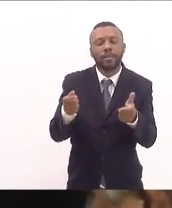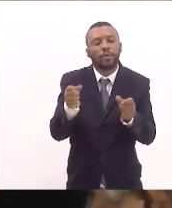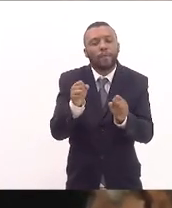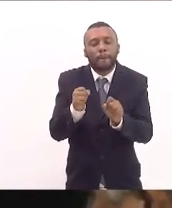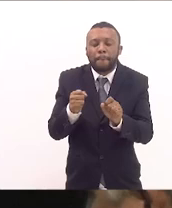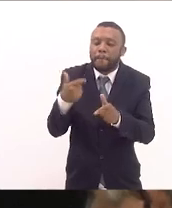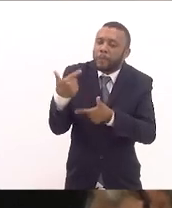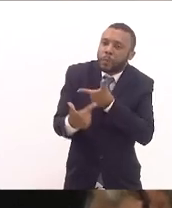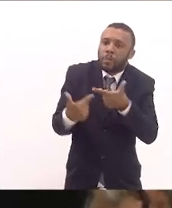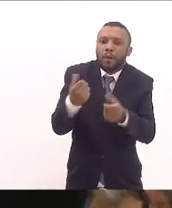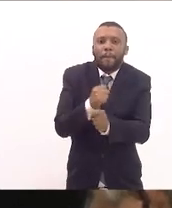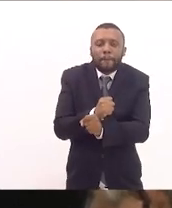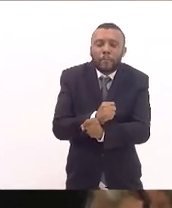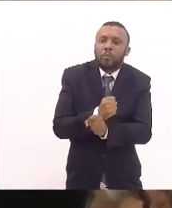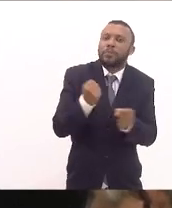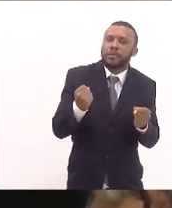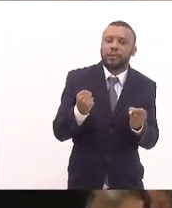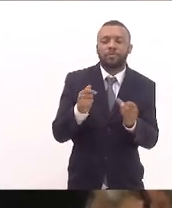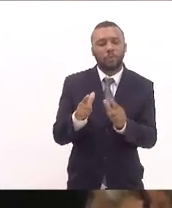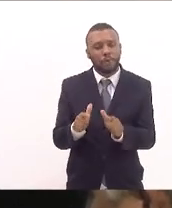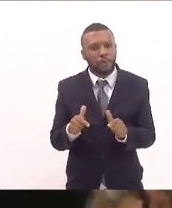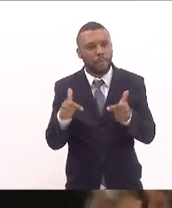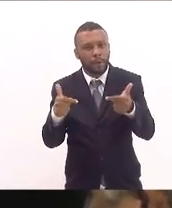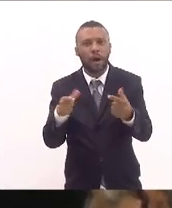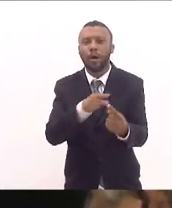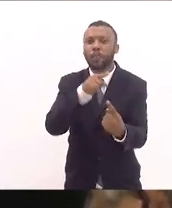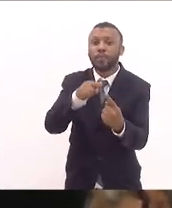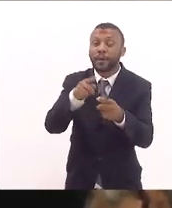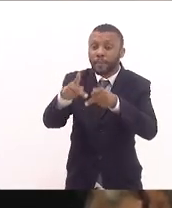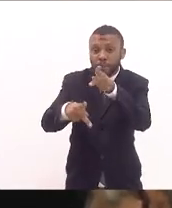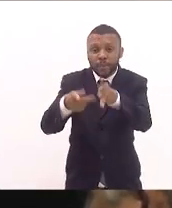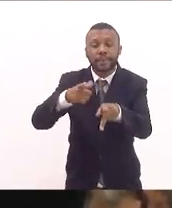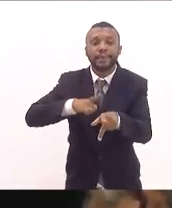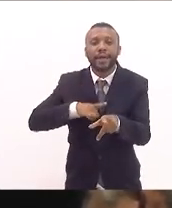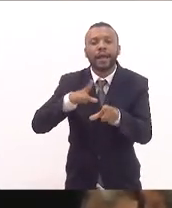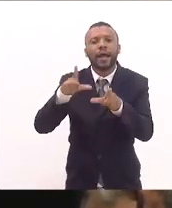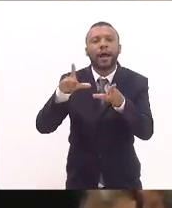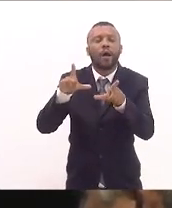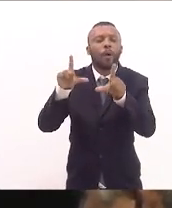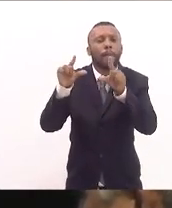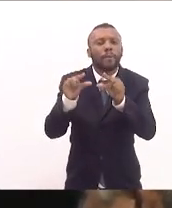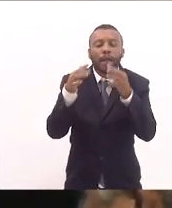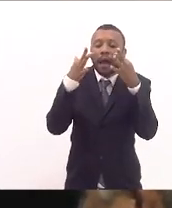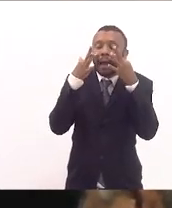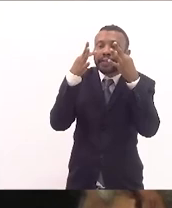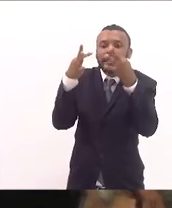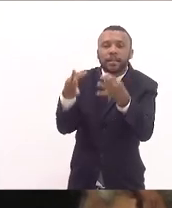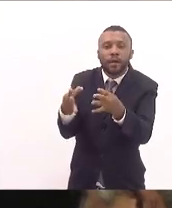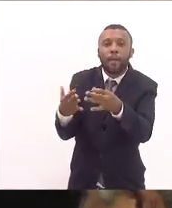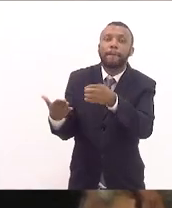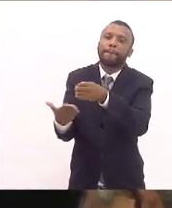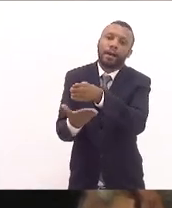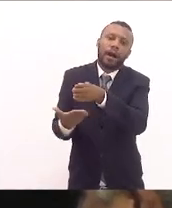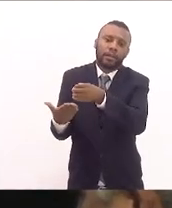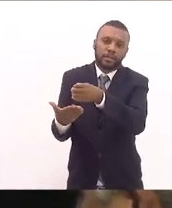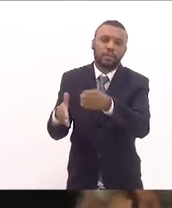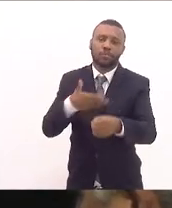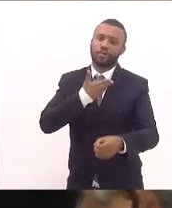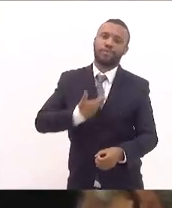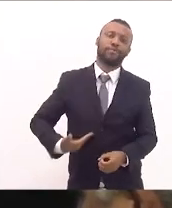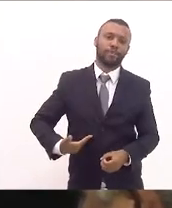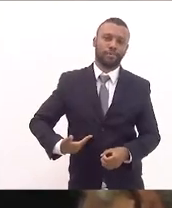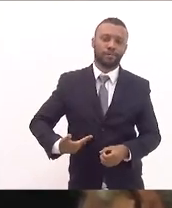impossível para que a população tenha o mínimo o mínimo que atenção necessária do poder